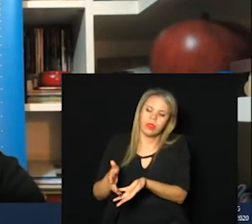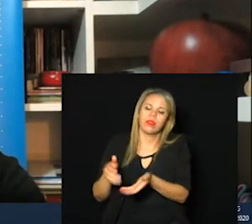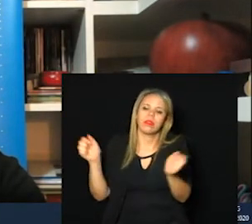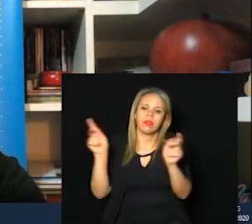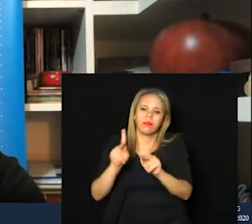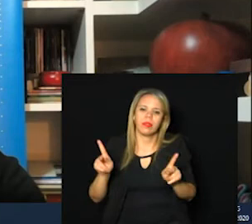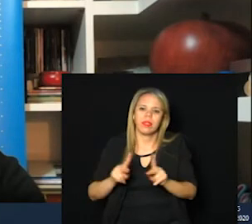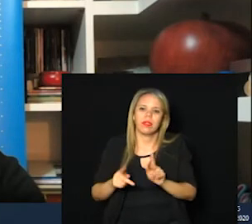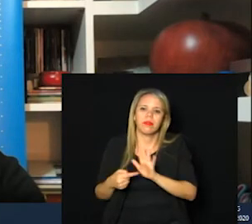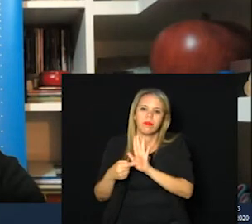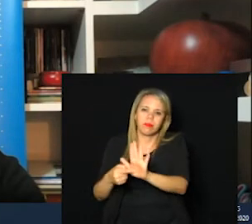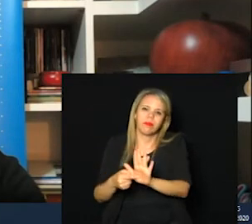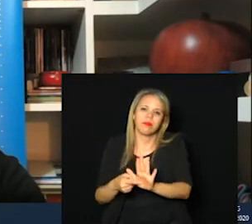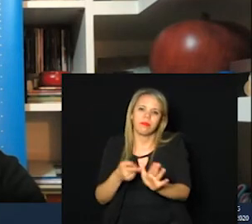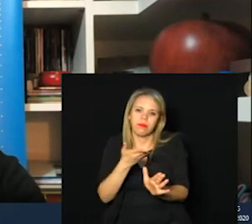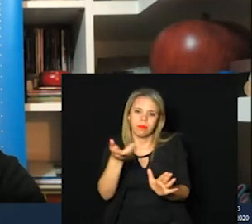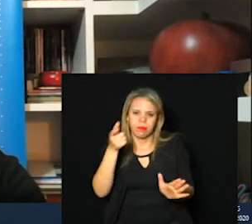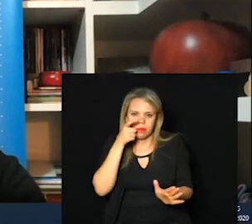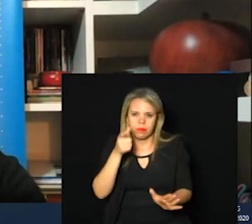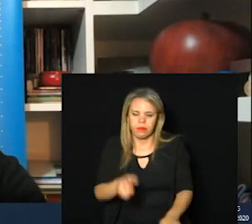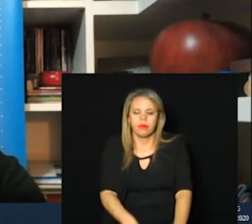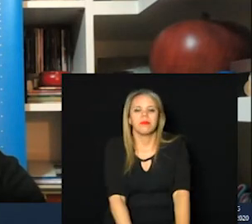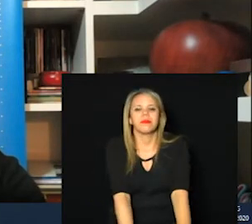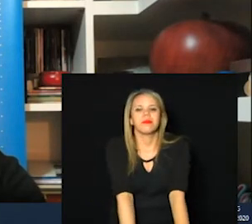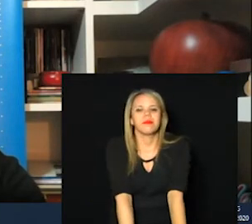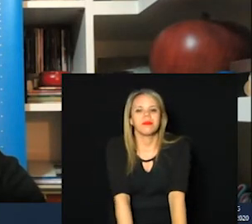de mostrar para vocês.